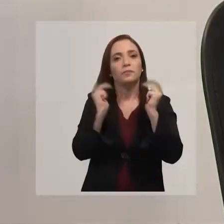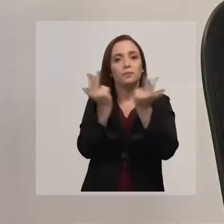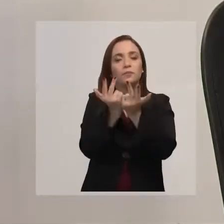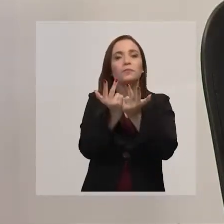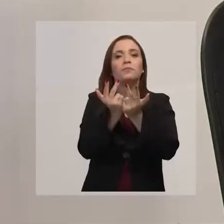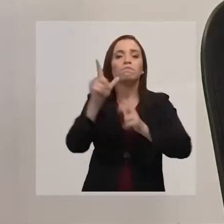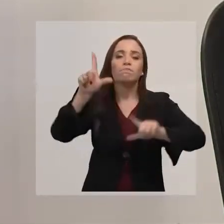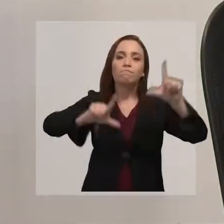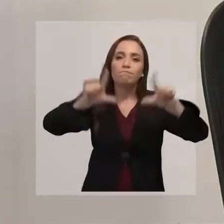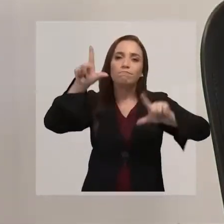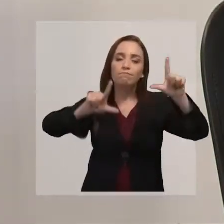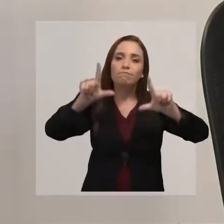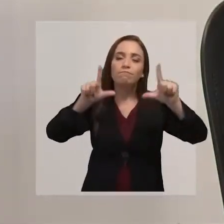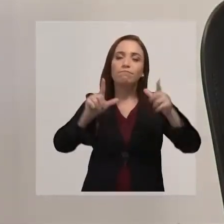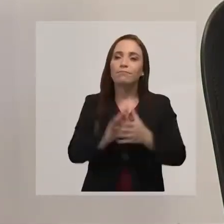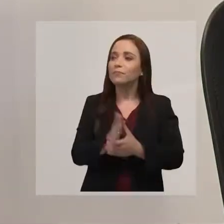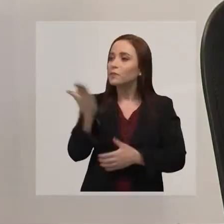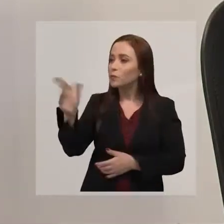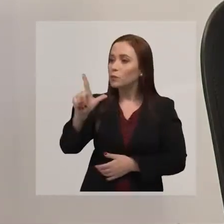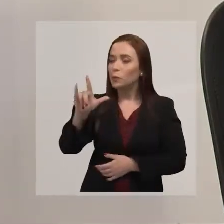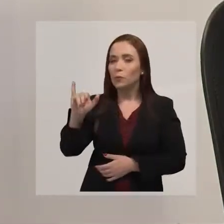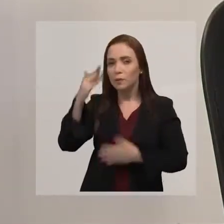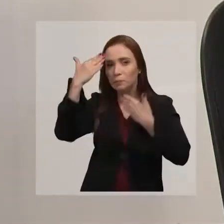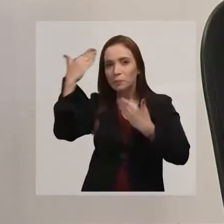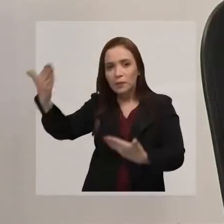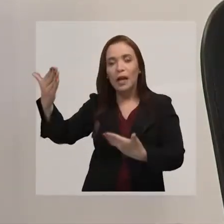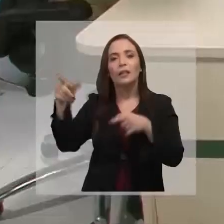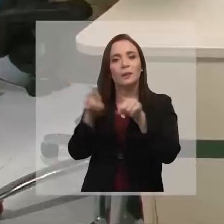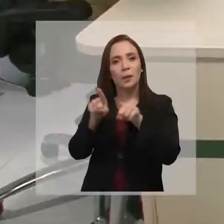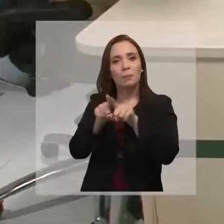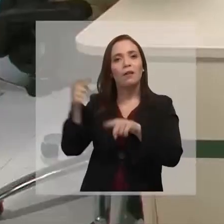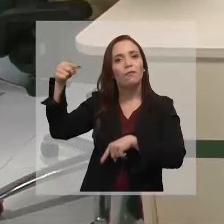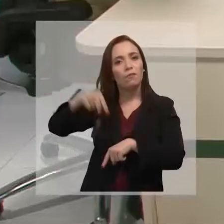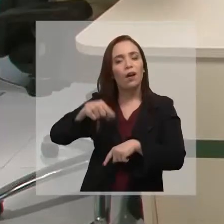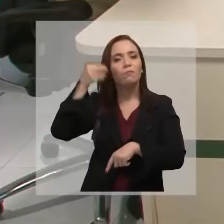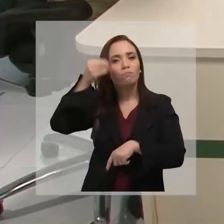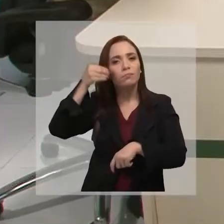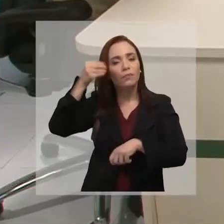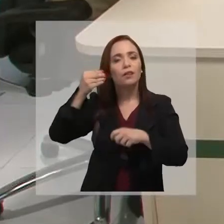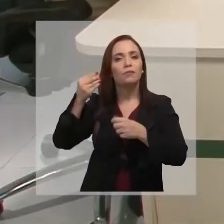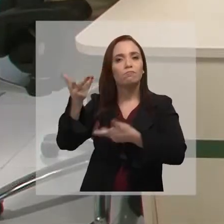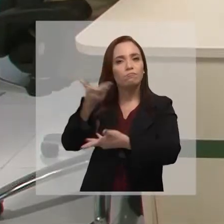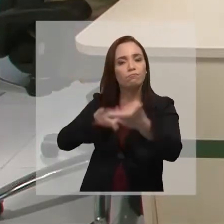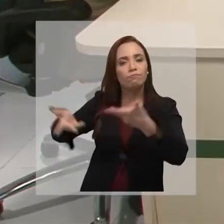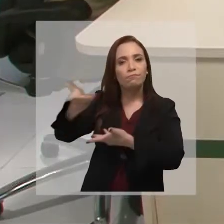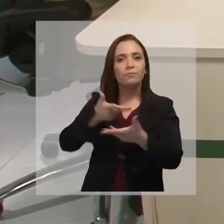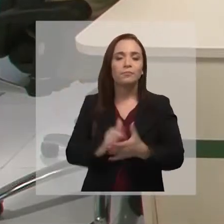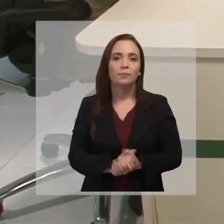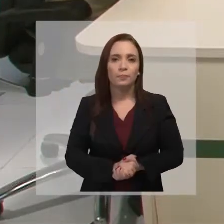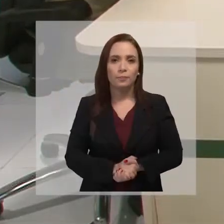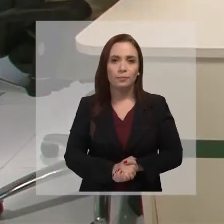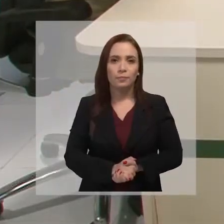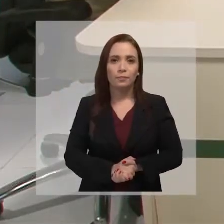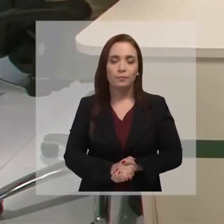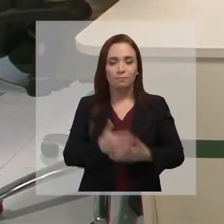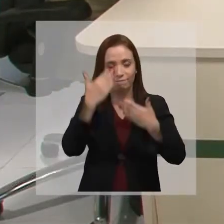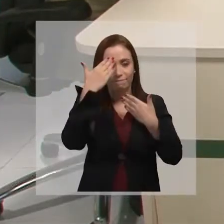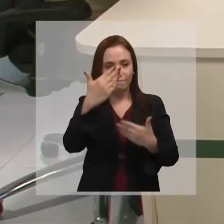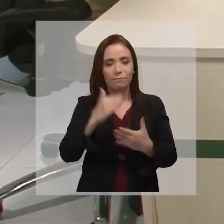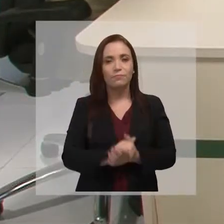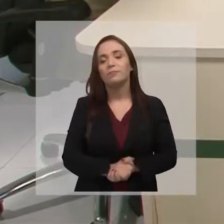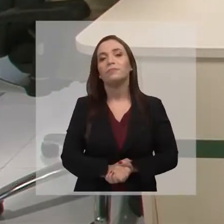já durante o programa. Luiz Cláudio Ferreira Barbosa, obrigado pela sua análise importante aqui no programa. Agradeço,